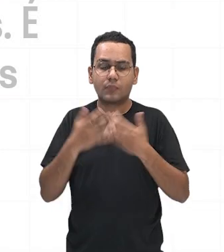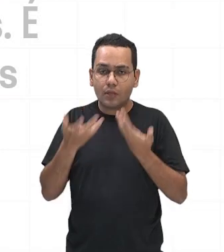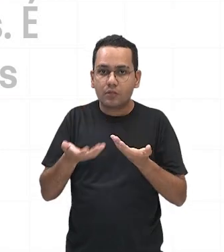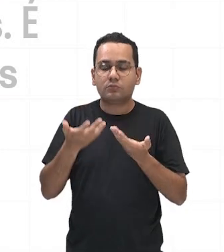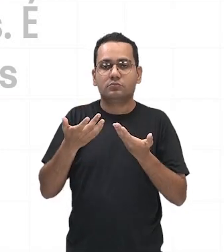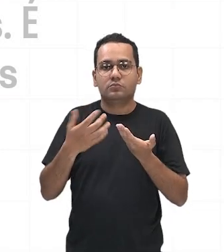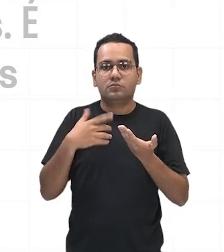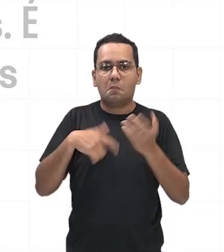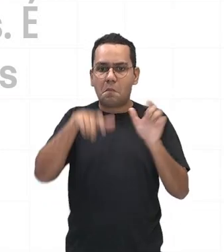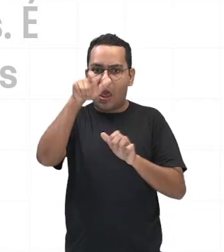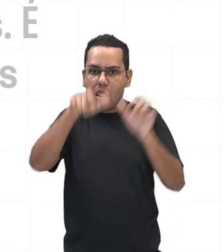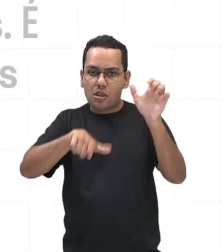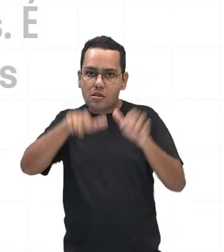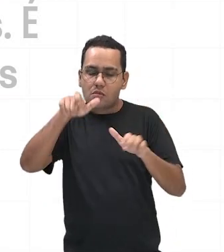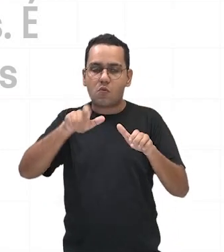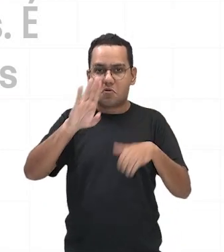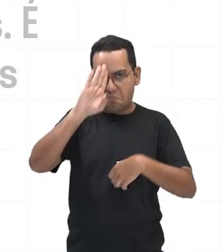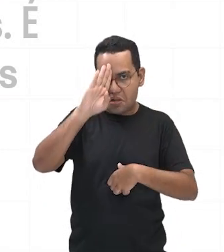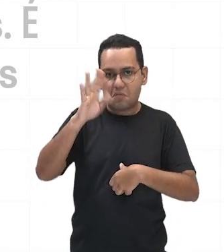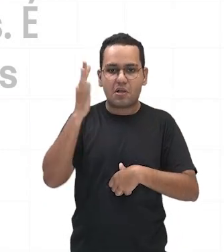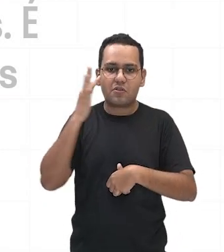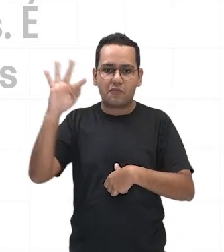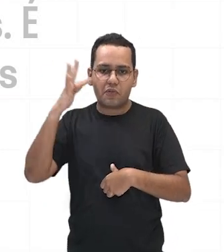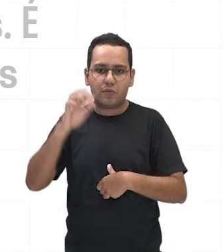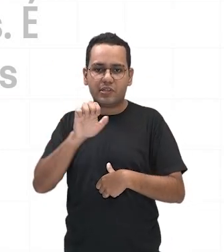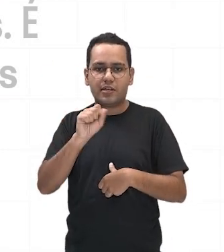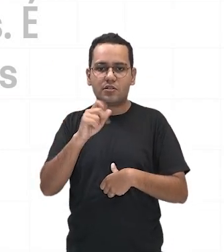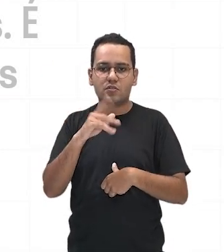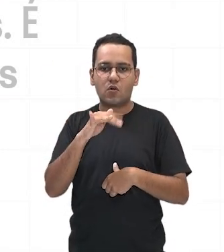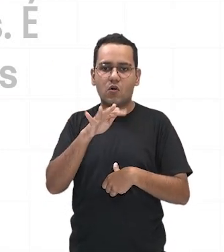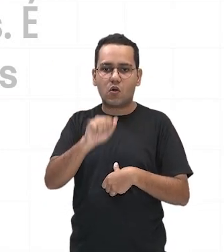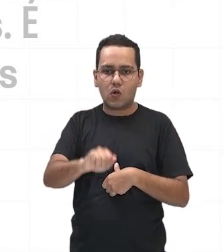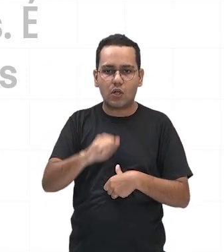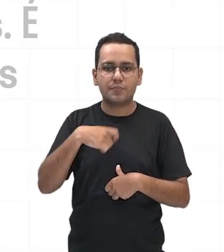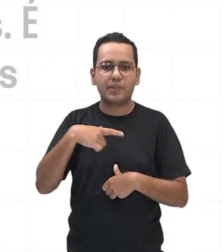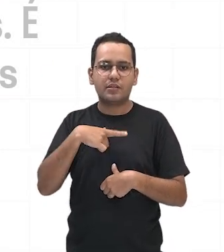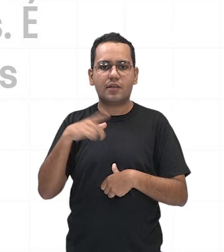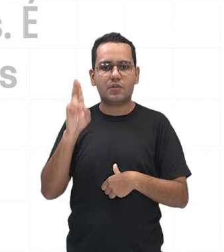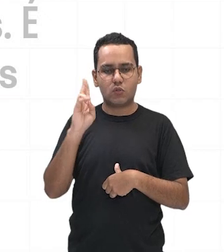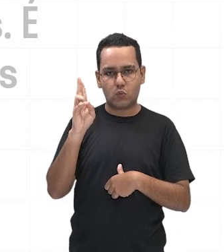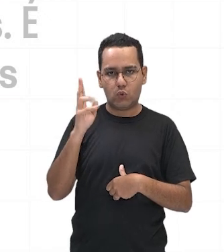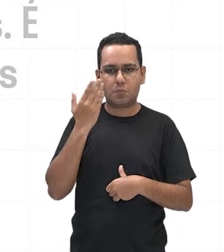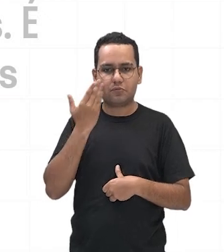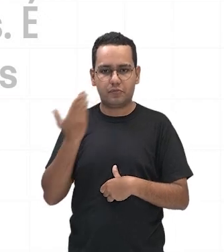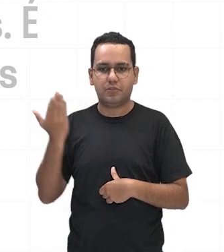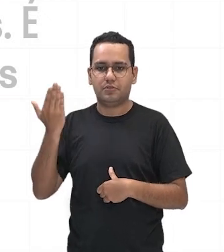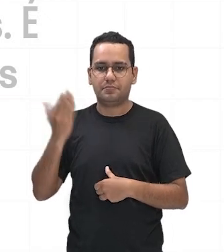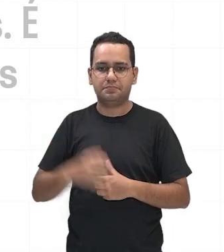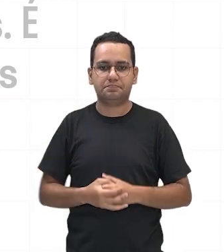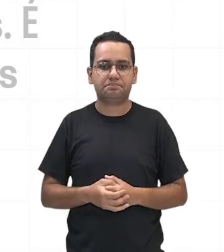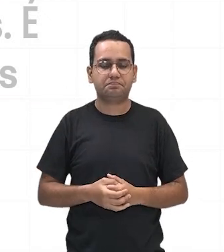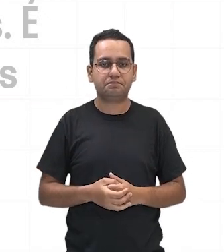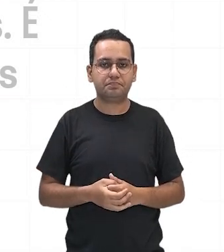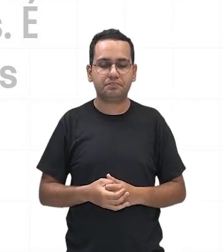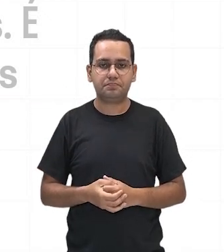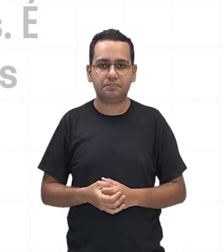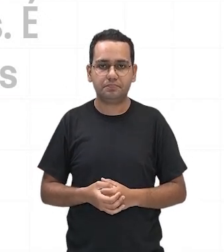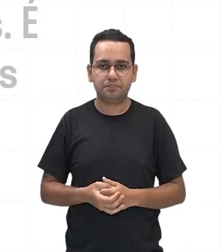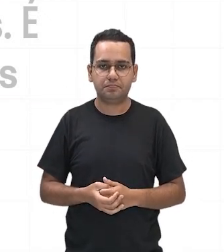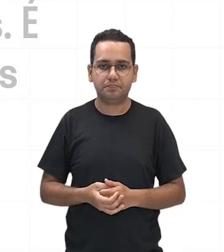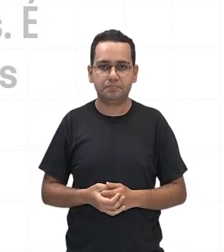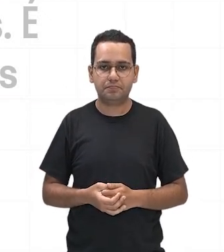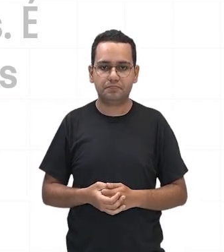da escolásticas foram São Bernardo de Claraval, Pedro Abelardo, Guilherme de Ockham,